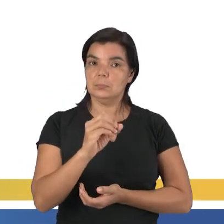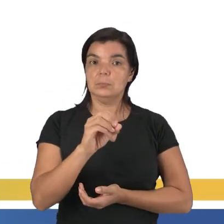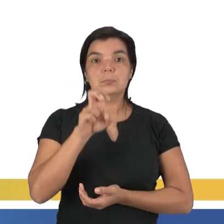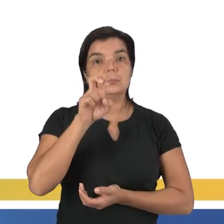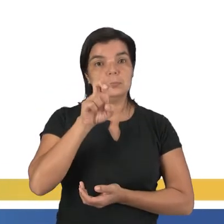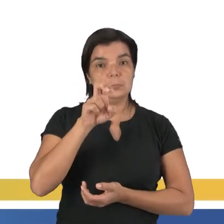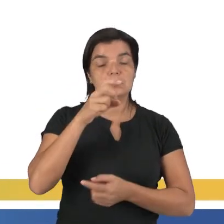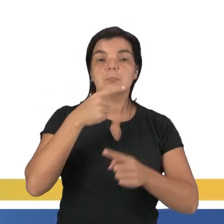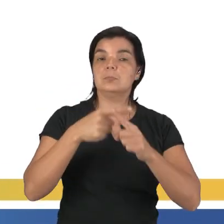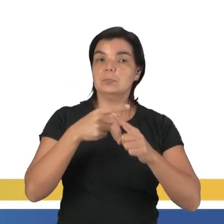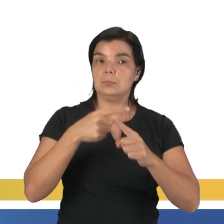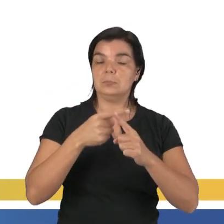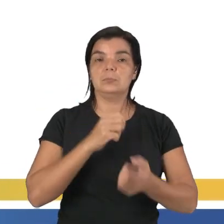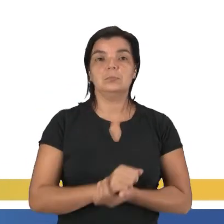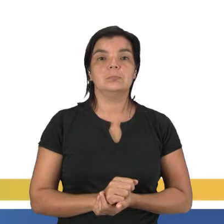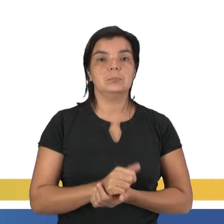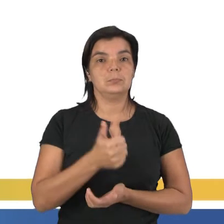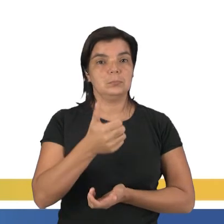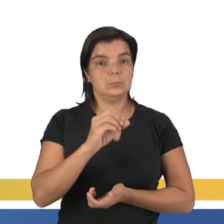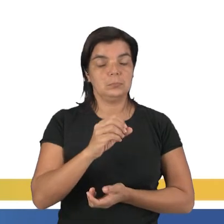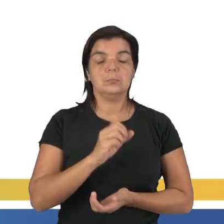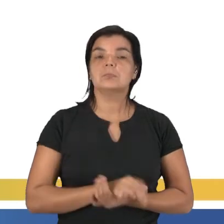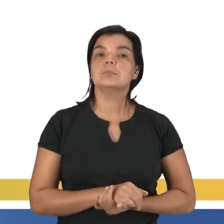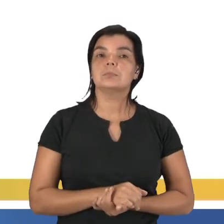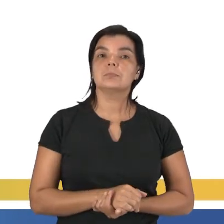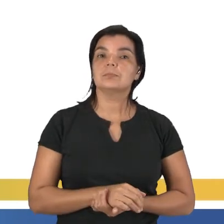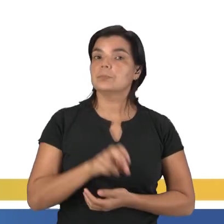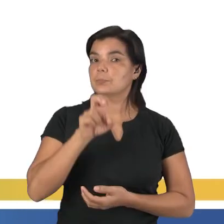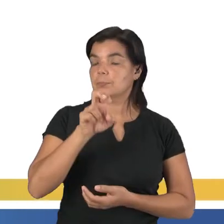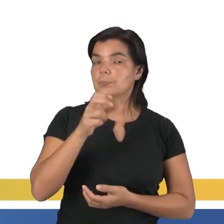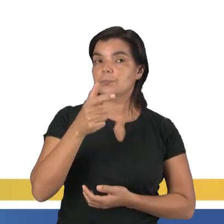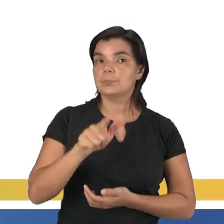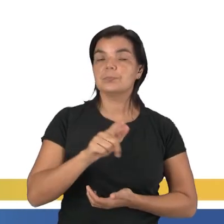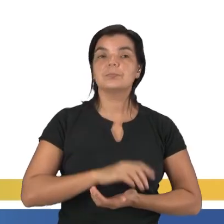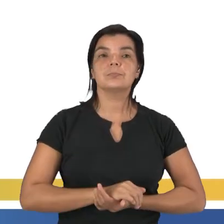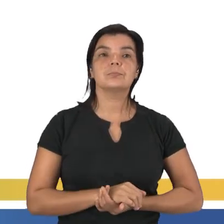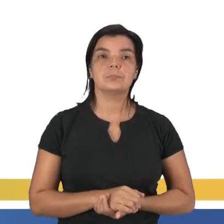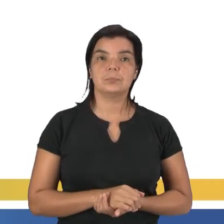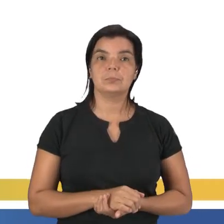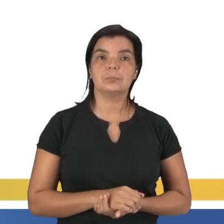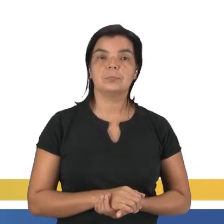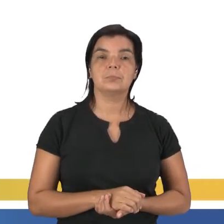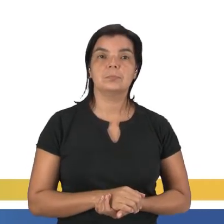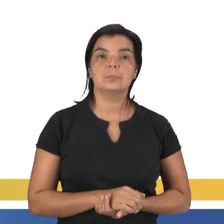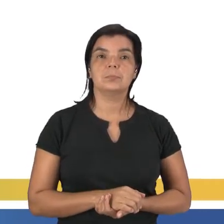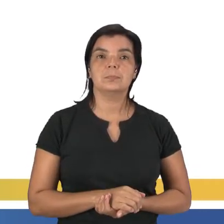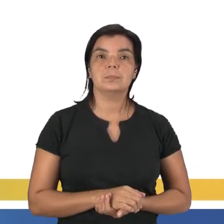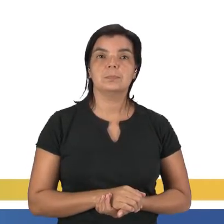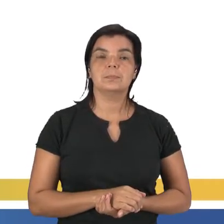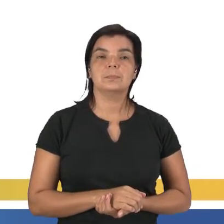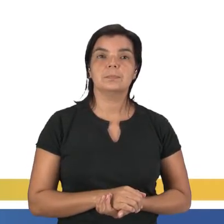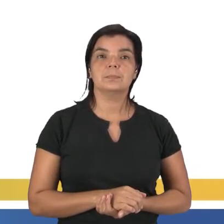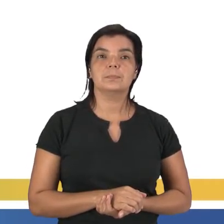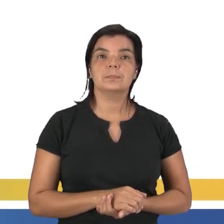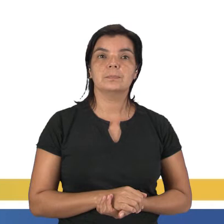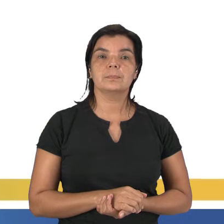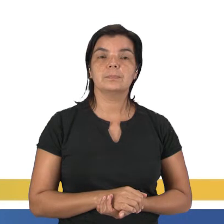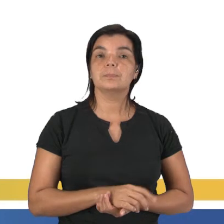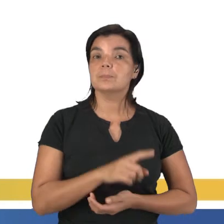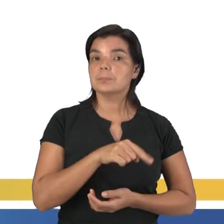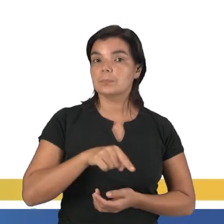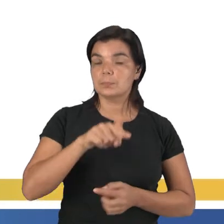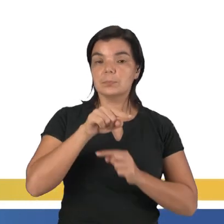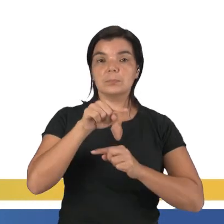5 vezes. Então, dividir 1, 2, 3, 4, 5. E quando